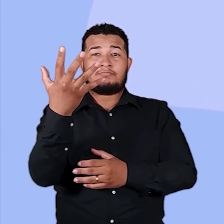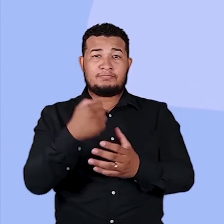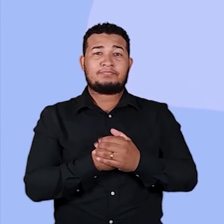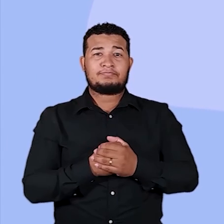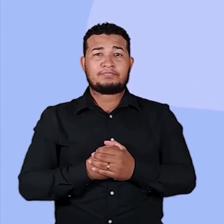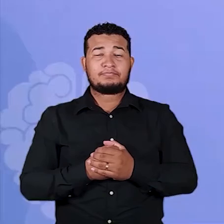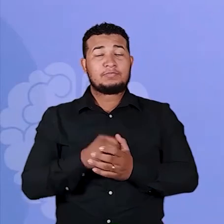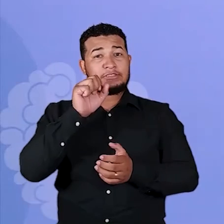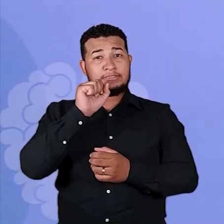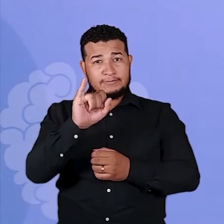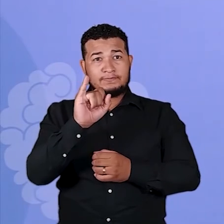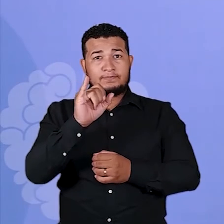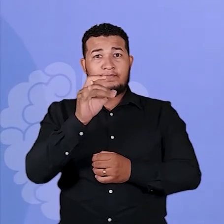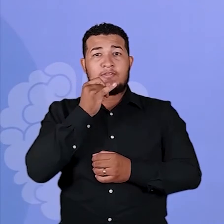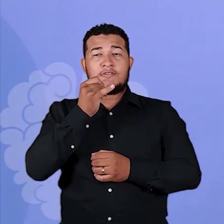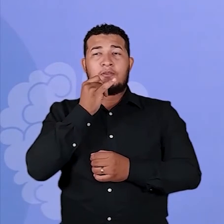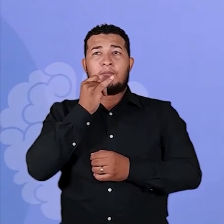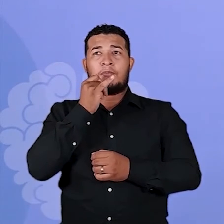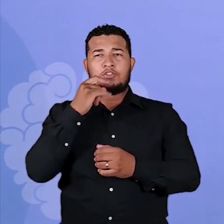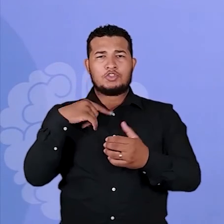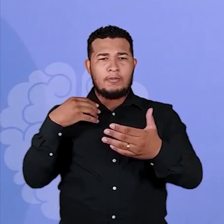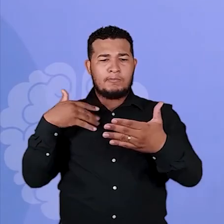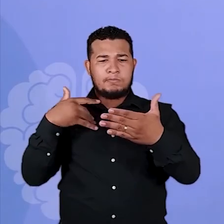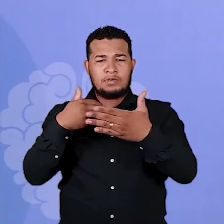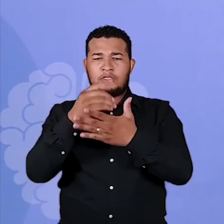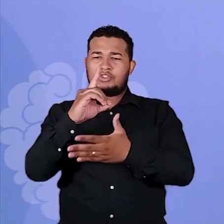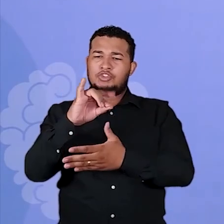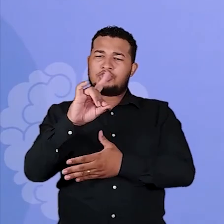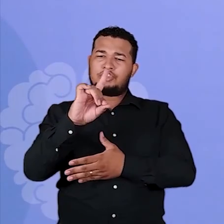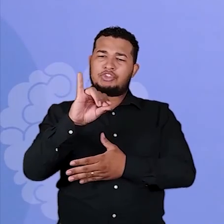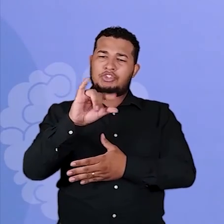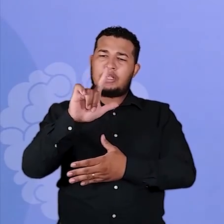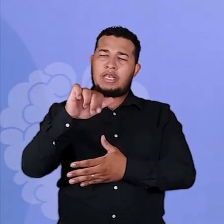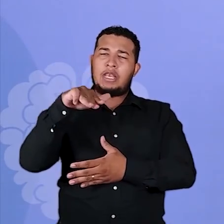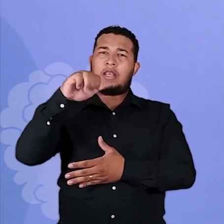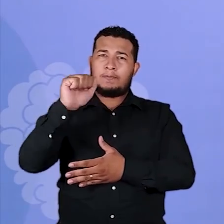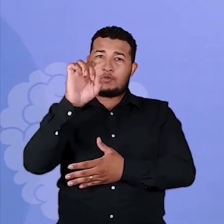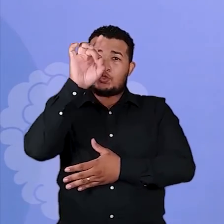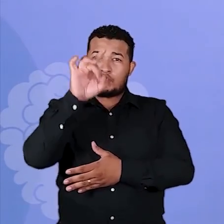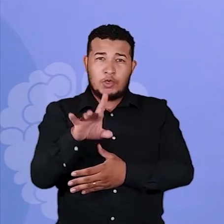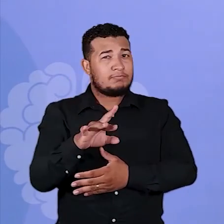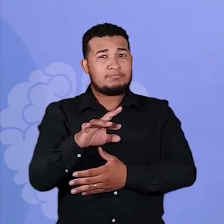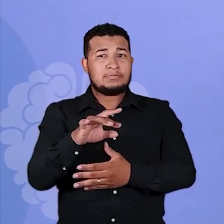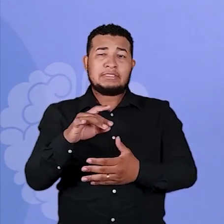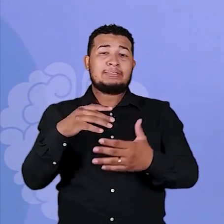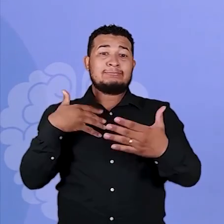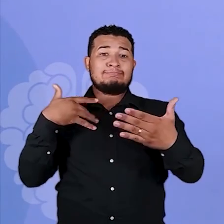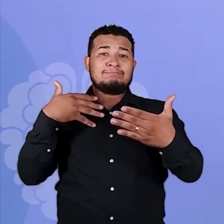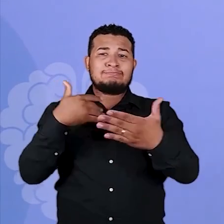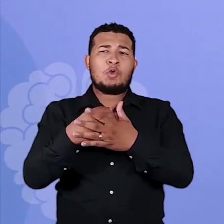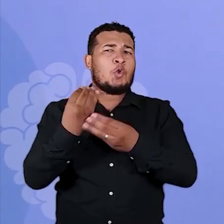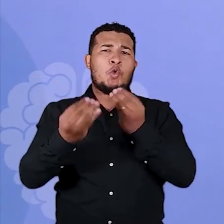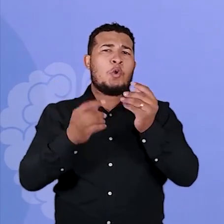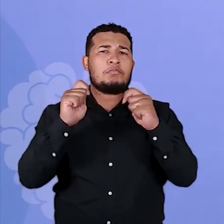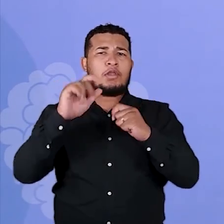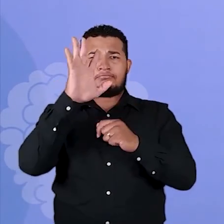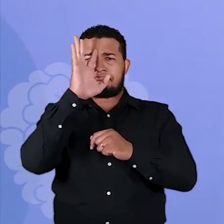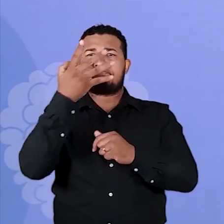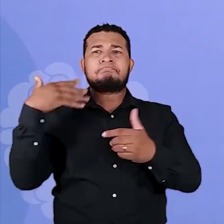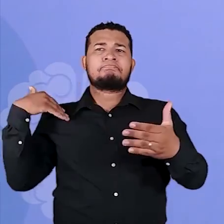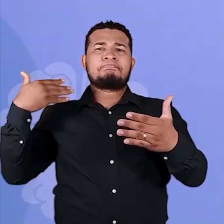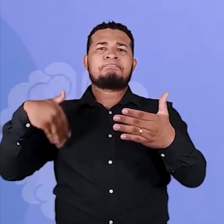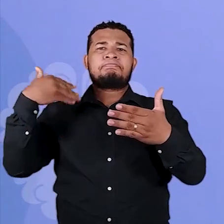de decisão. Se a gente for além do dilema, a gente pode se perguntar, como foi que a gente chegou